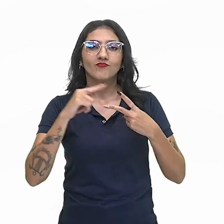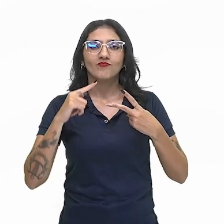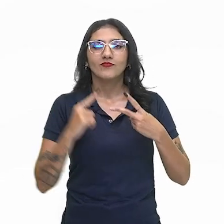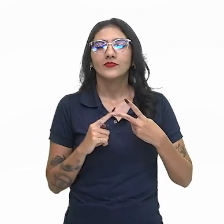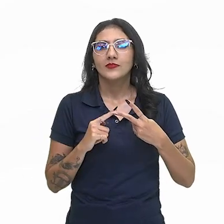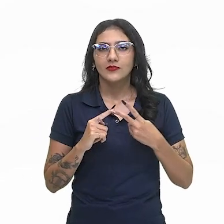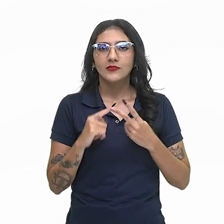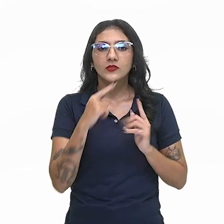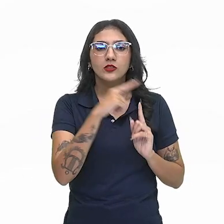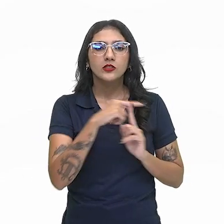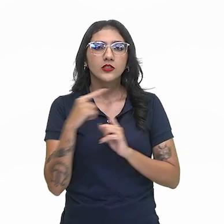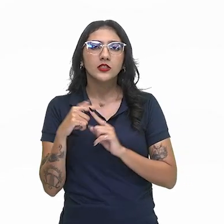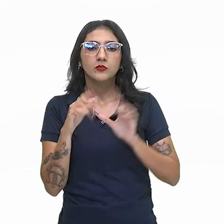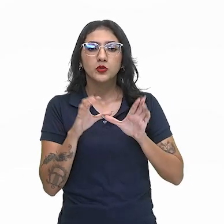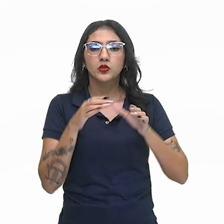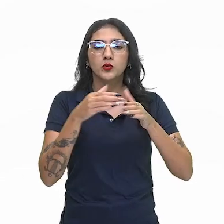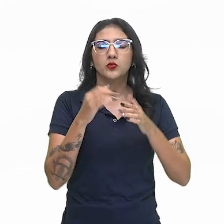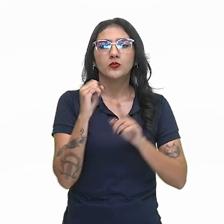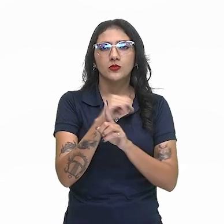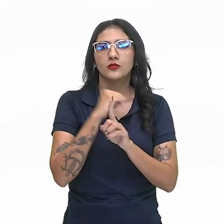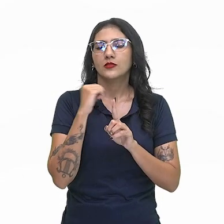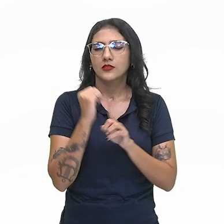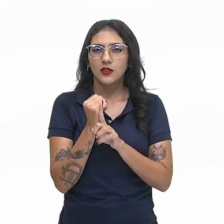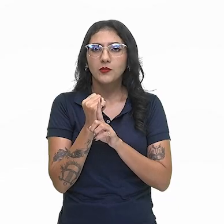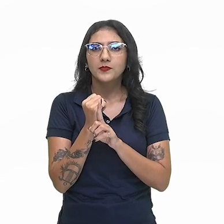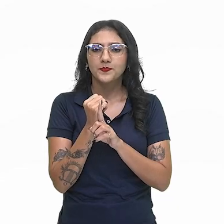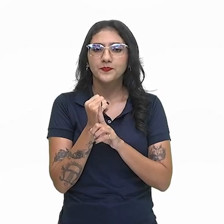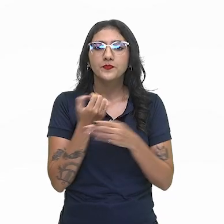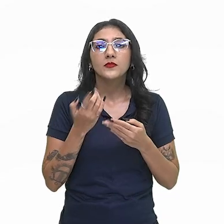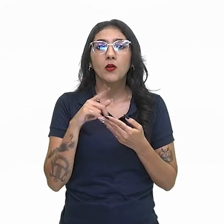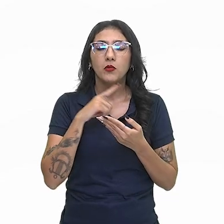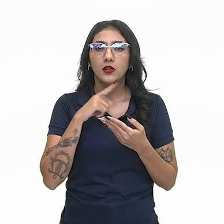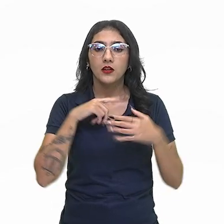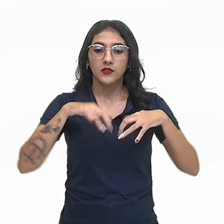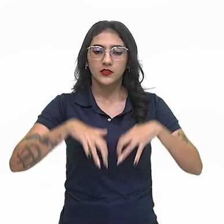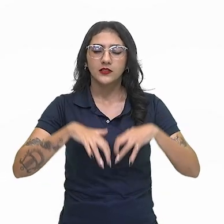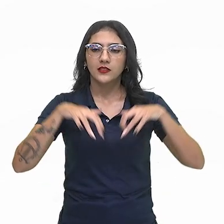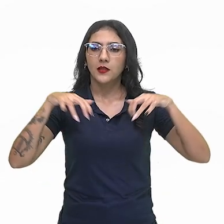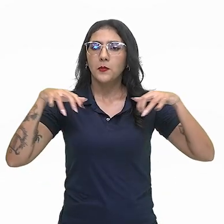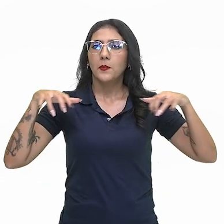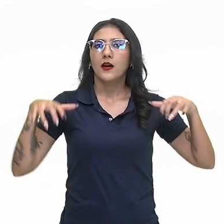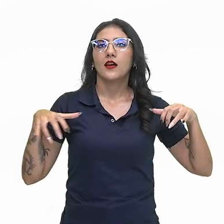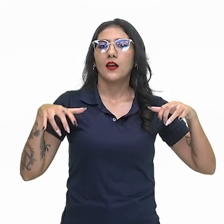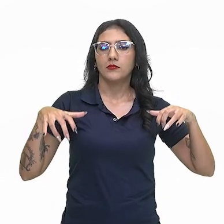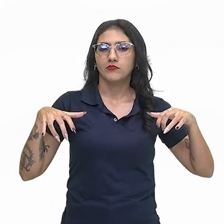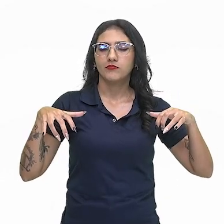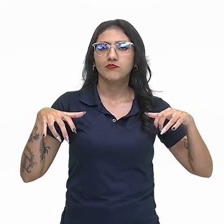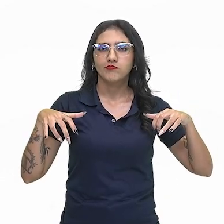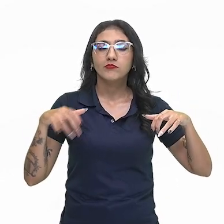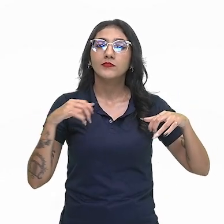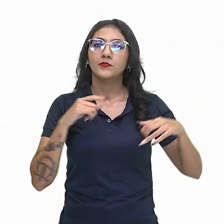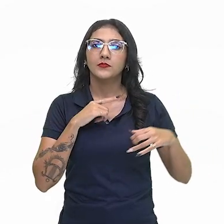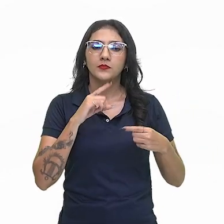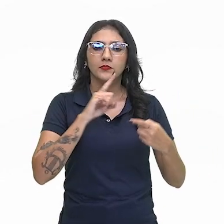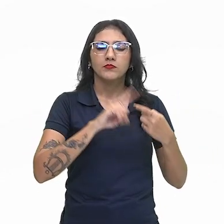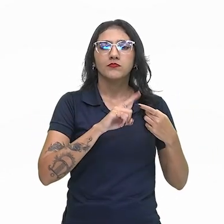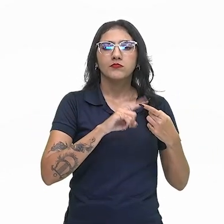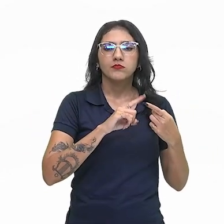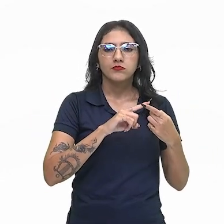luta empreendida pelos movimentos sociais. Então, ela vai distinguir aí, ela vai dizer, ó, existe uma luta que é a luta